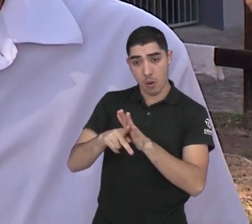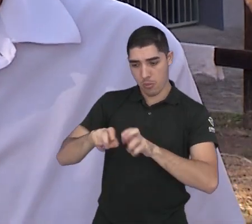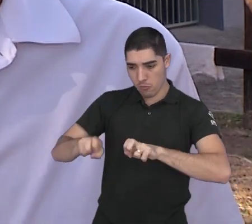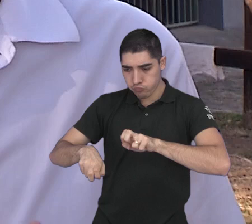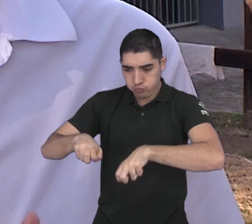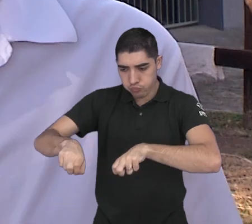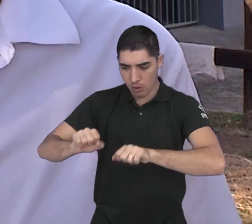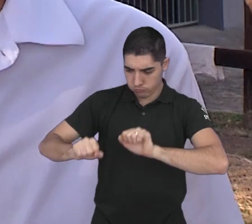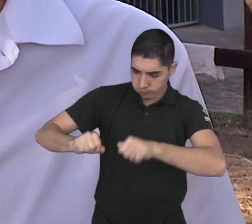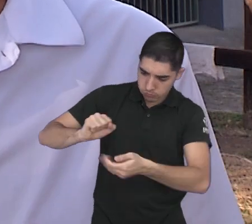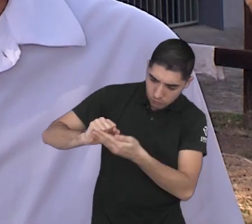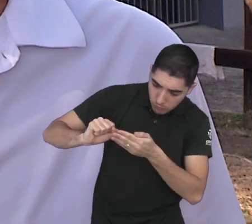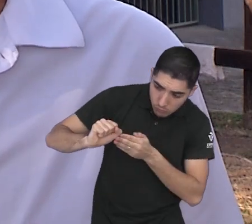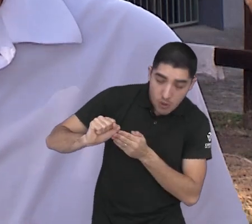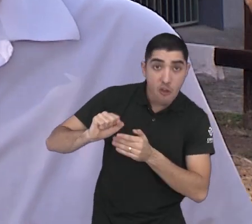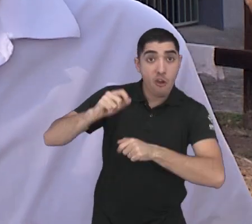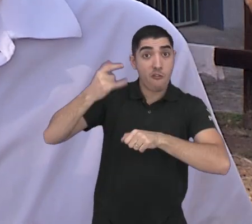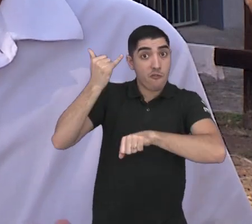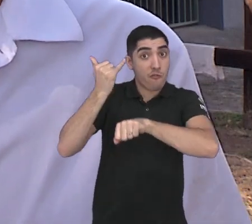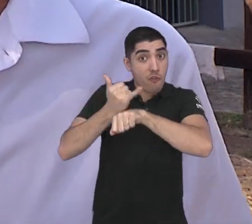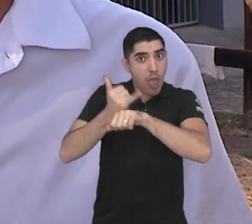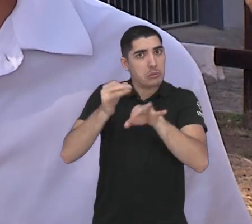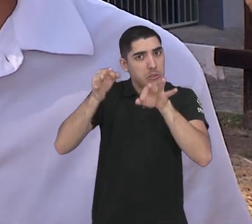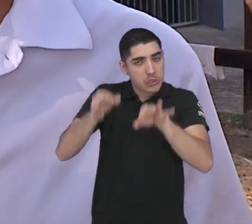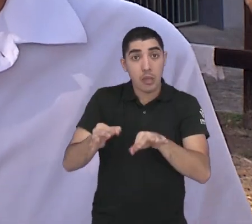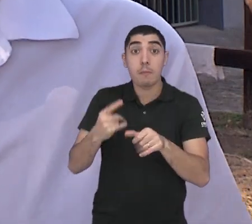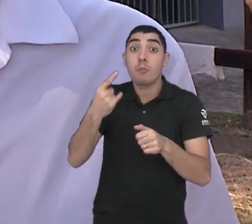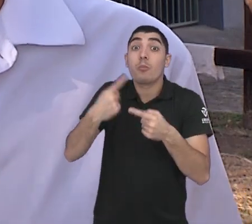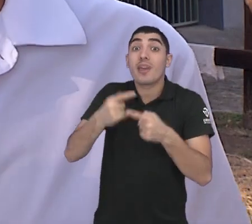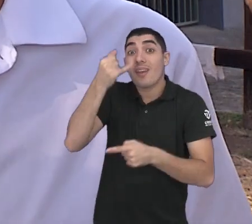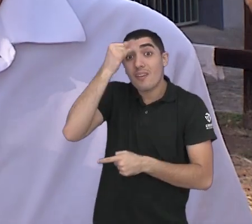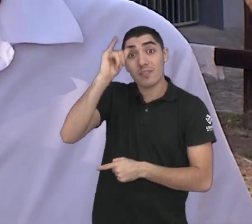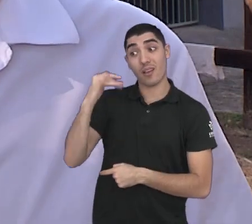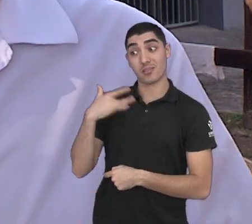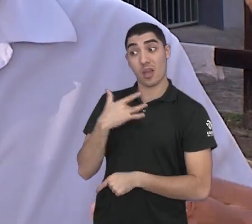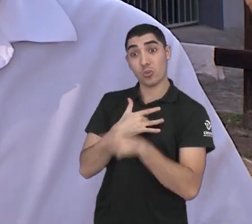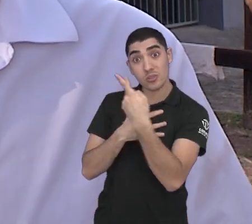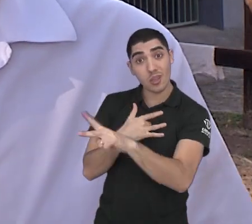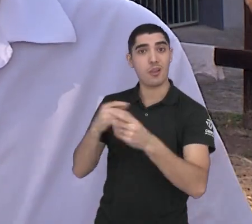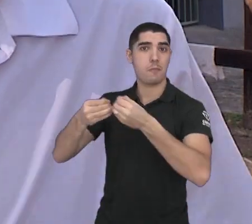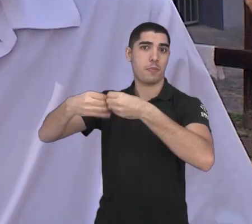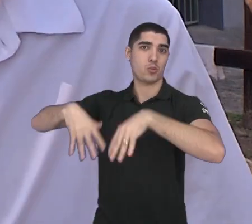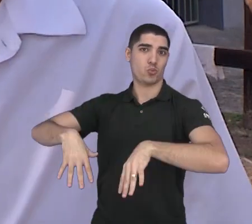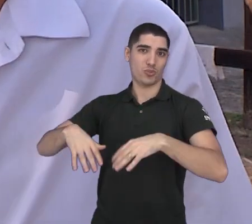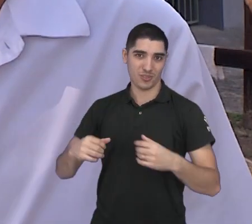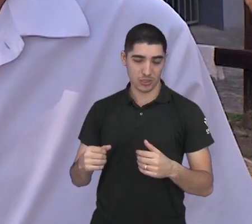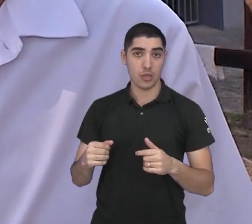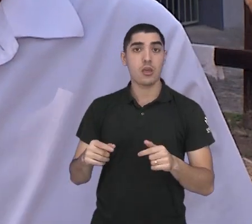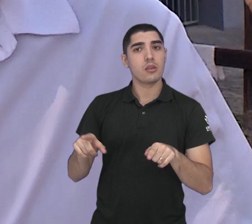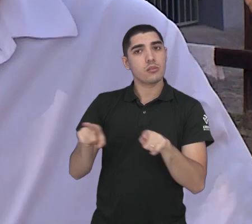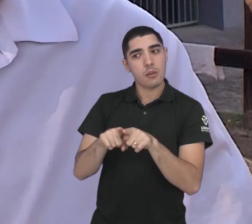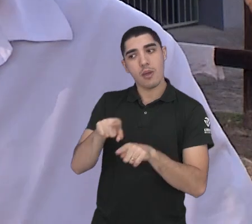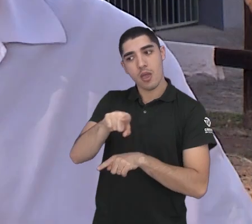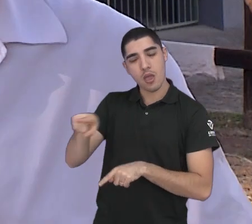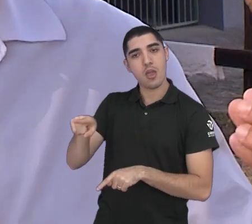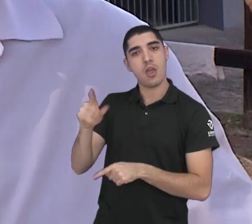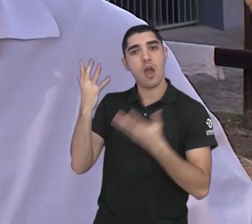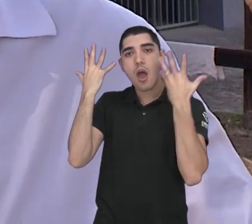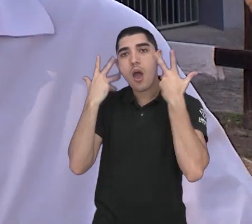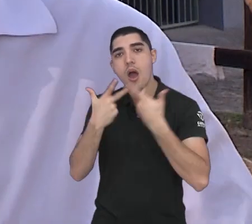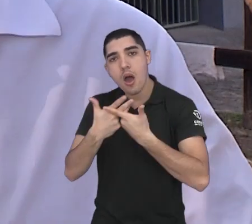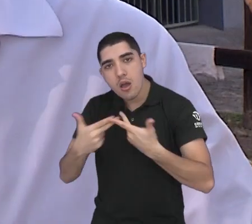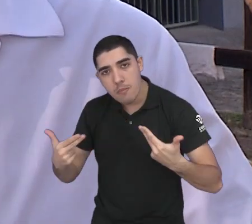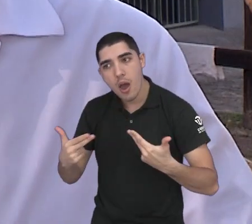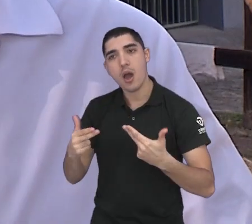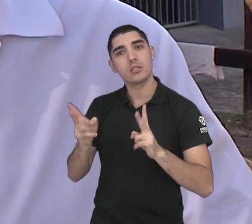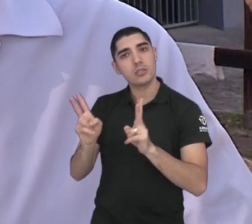todos eles possam participar desse evento sem prejuízo à saúde, sem prejudicar a própria saúde, como também a dos